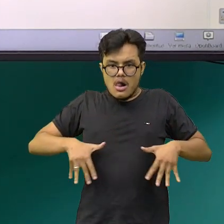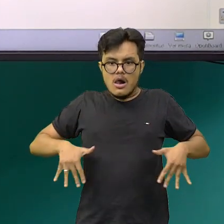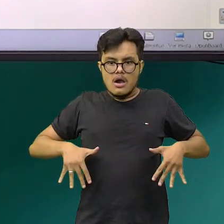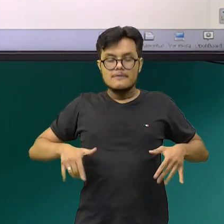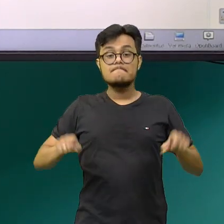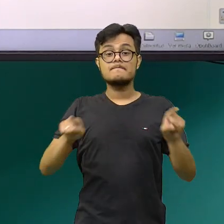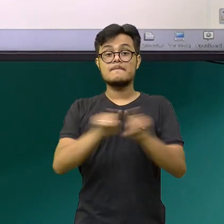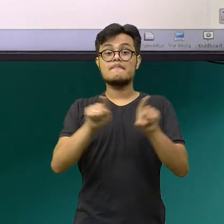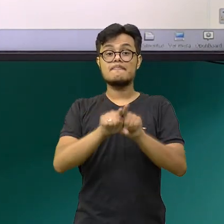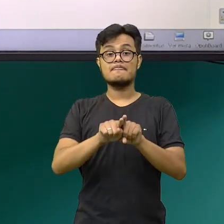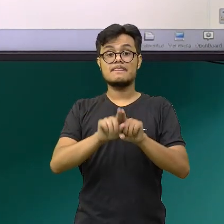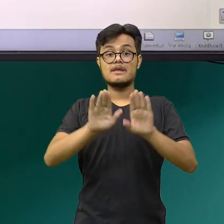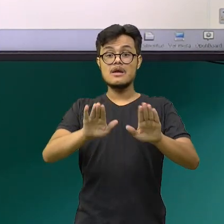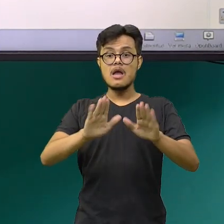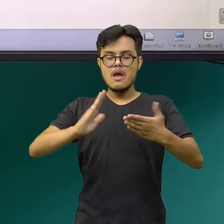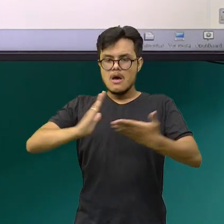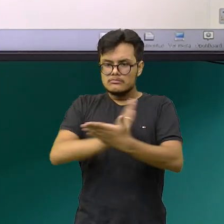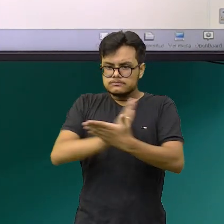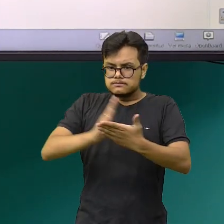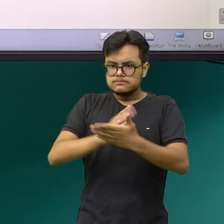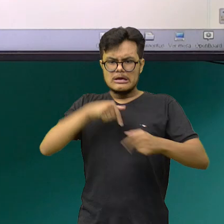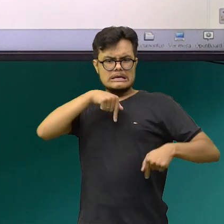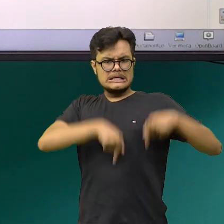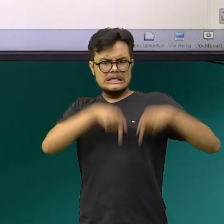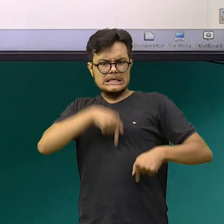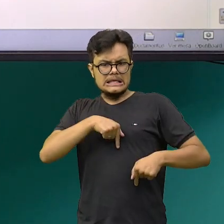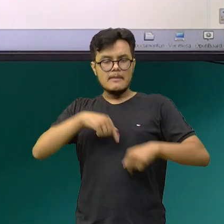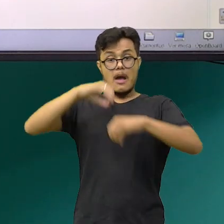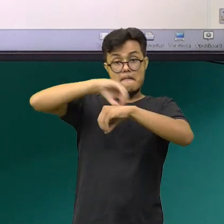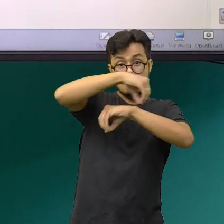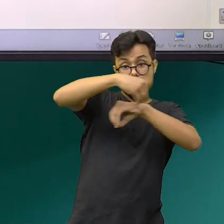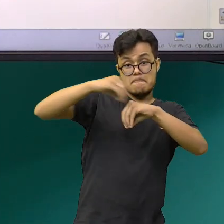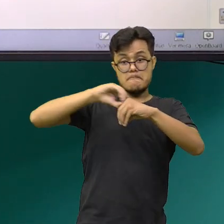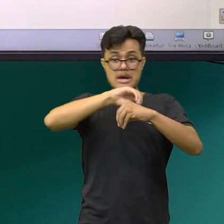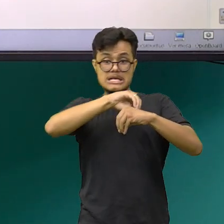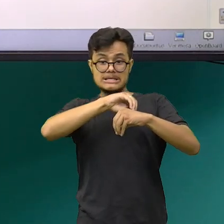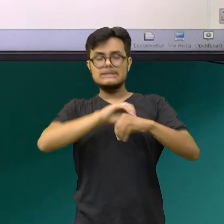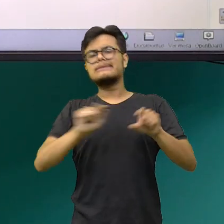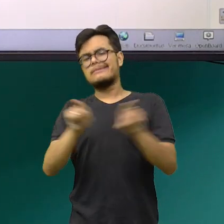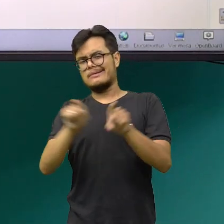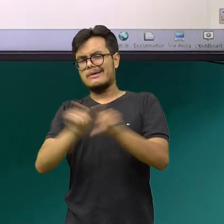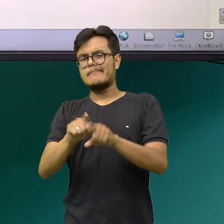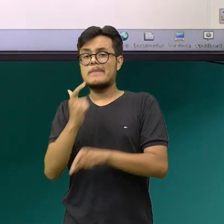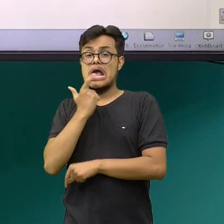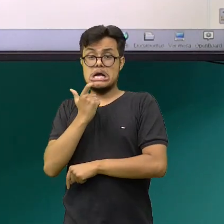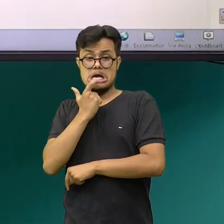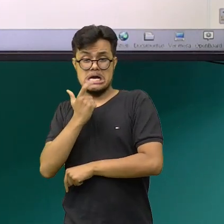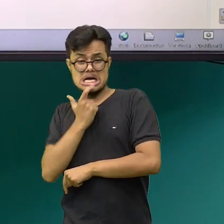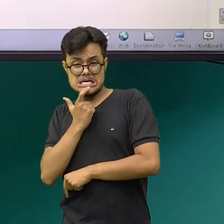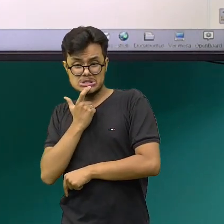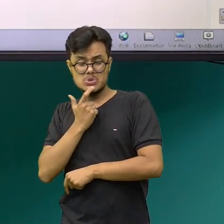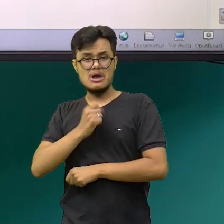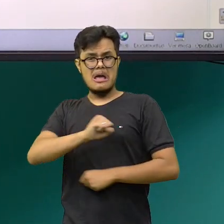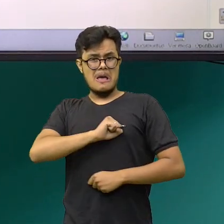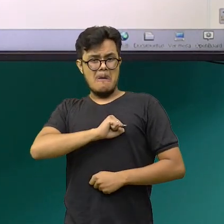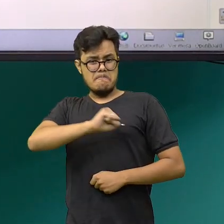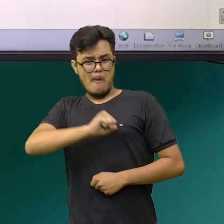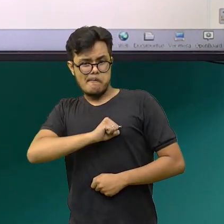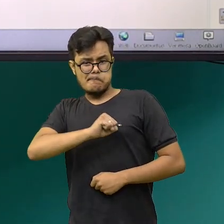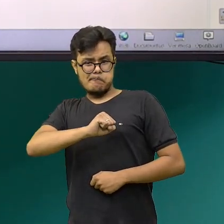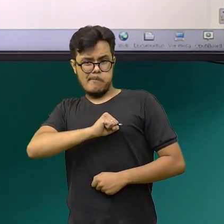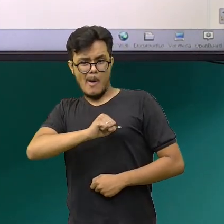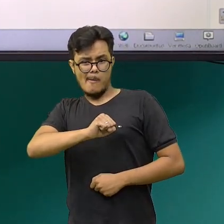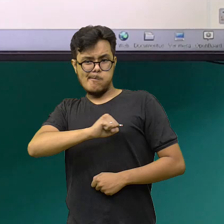de, levar substâncias e também a densidade sanguínea, forçando o teu sistema cardiovascular. Isso